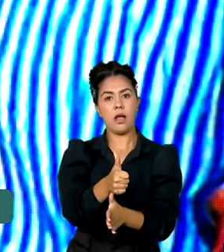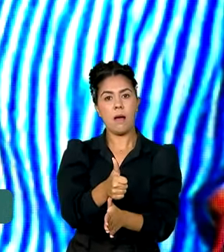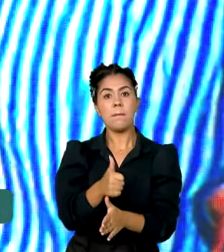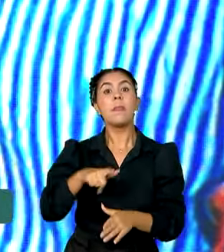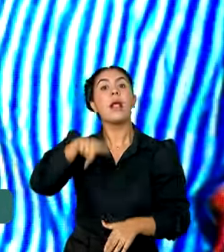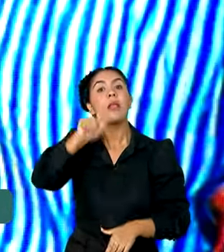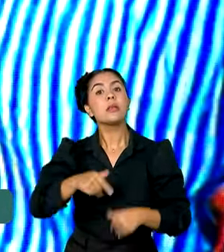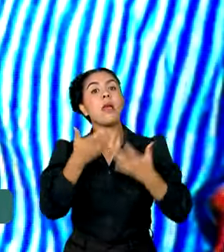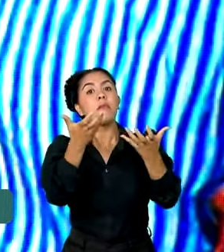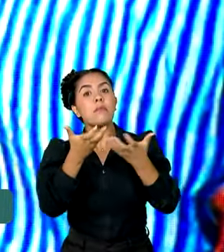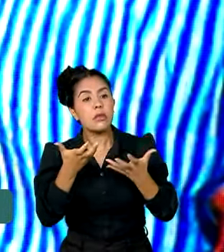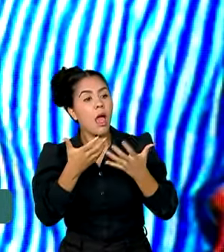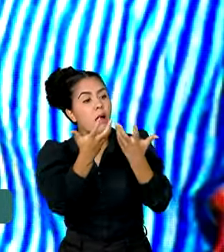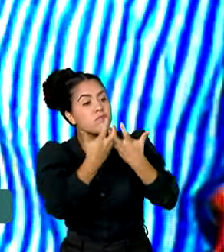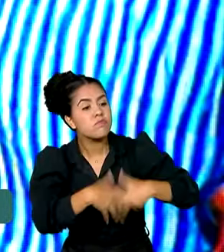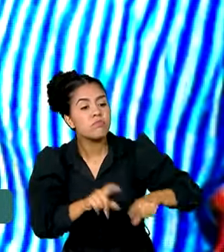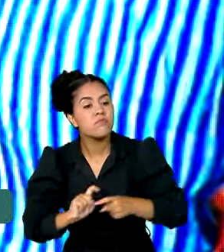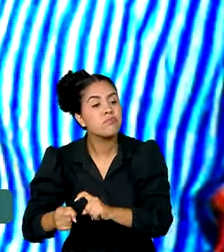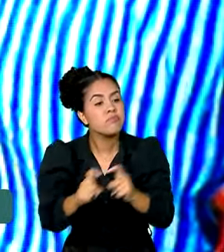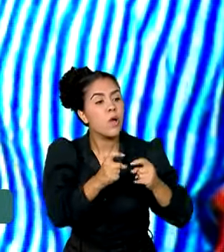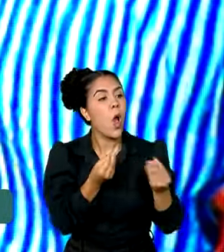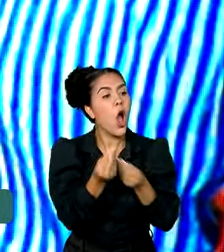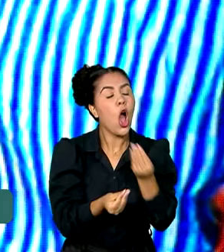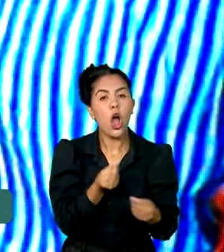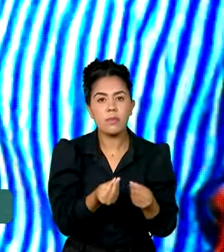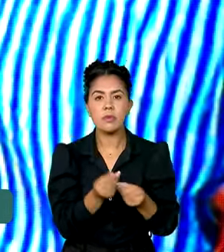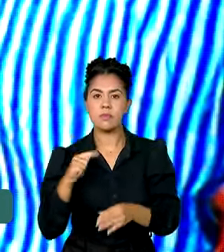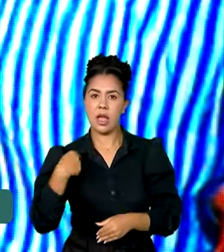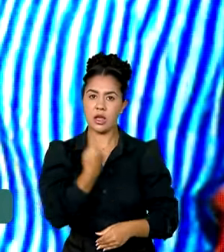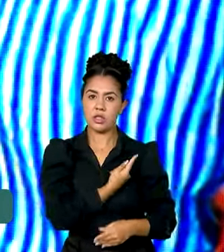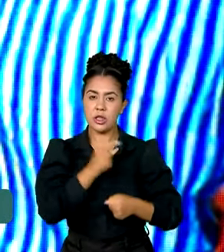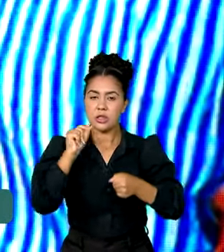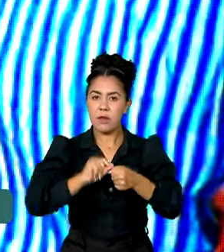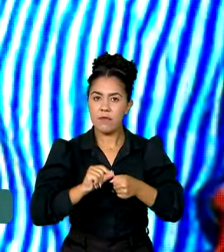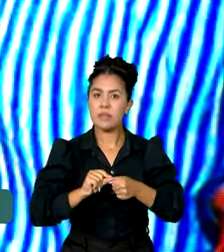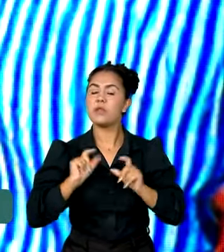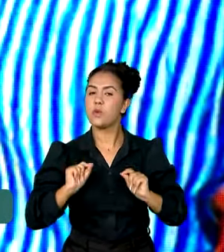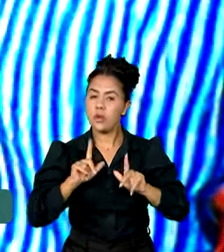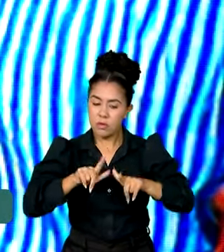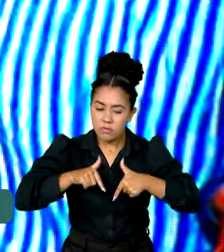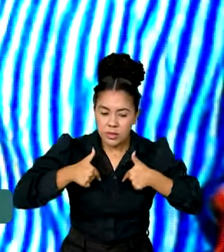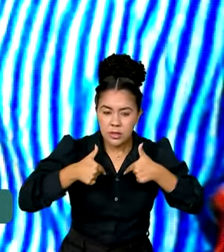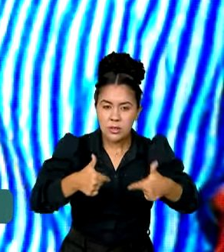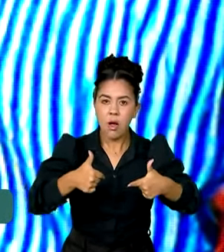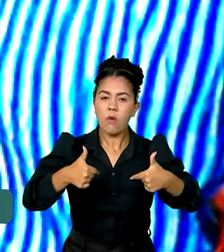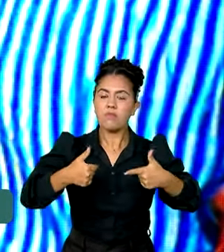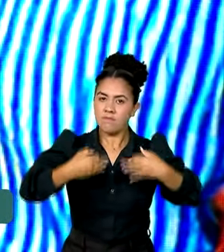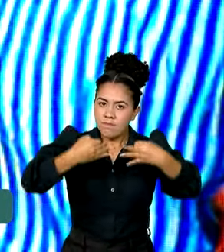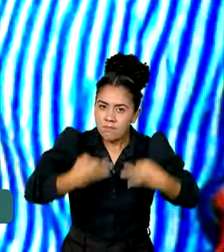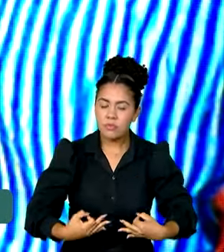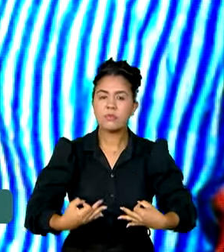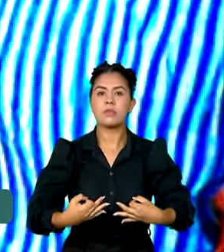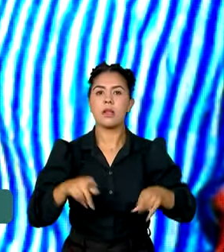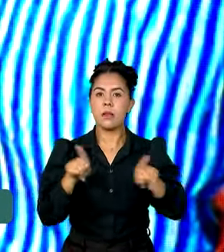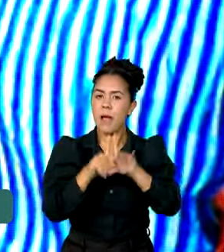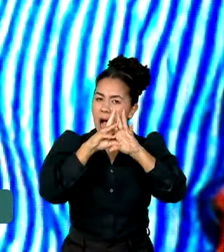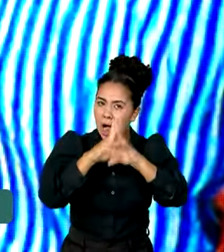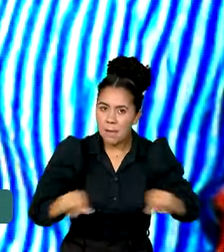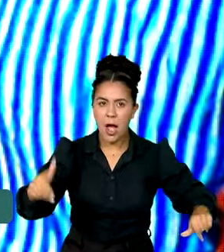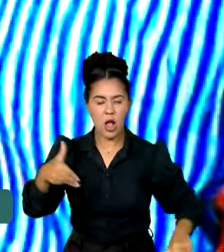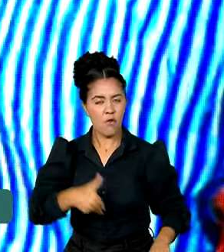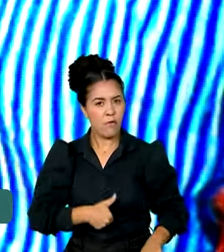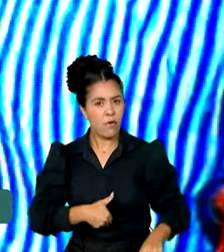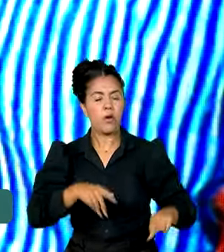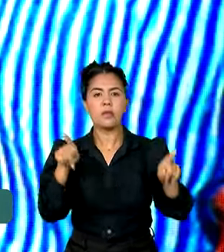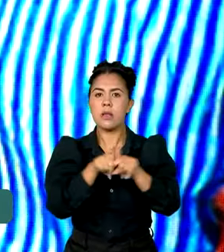quer governar nós estamos fazendo um gesto Nobre acabar com a fome no Brasil e acabar com a fome